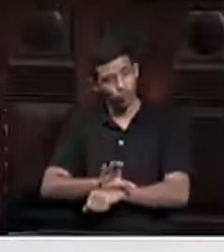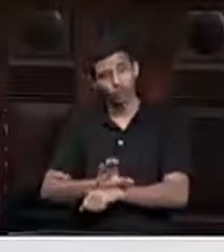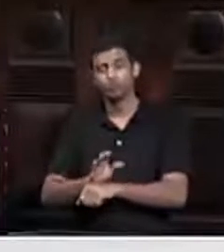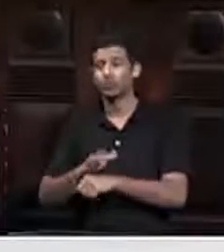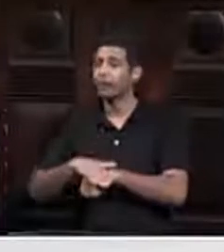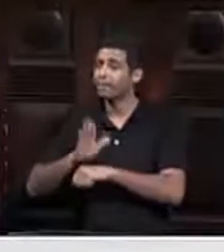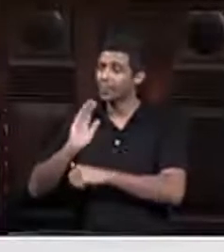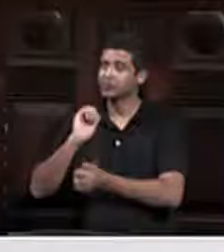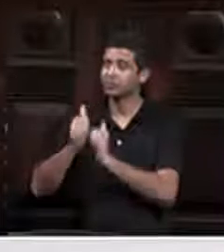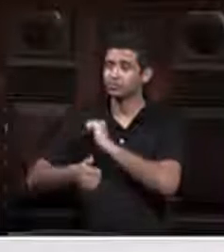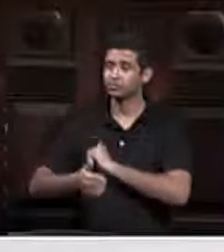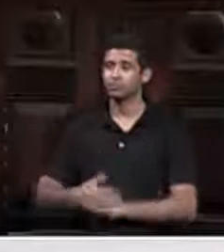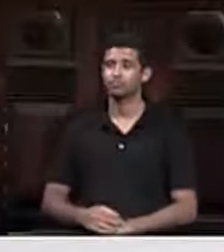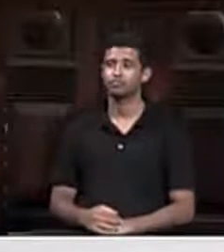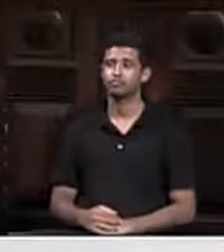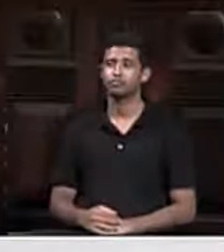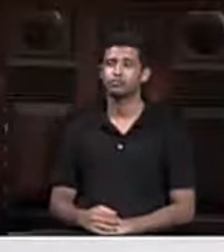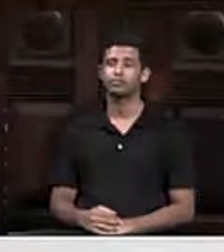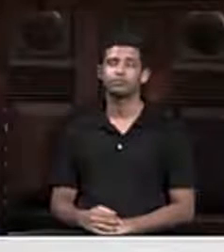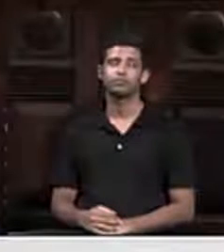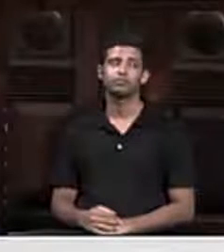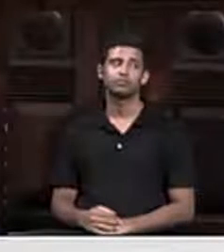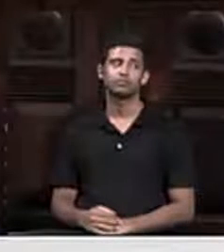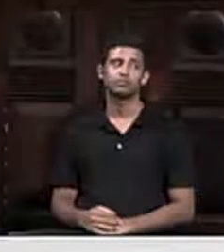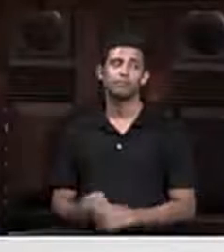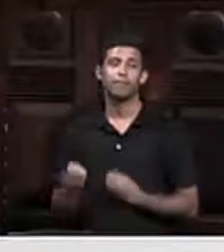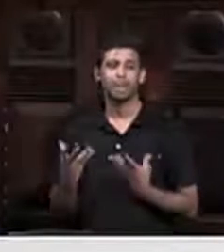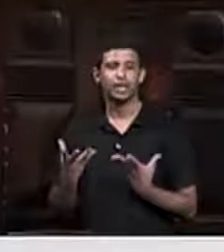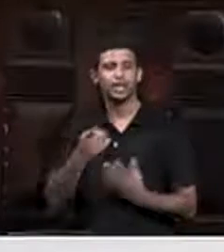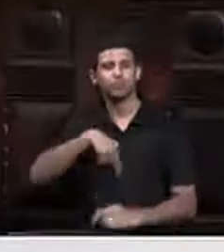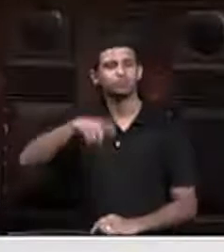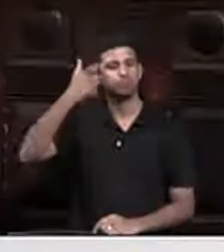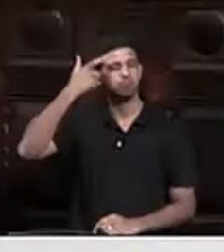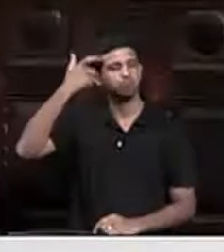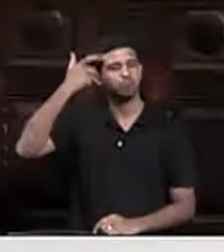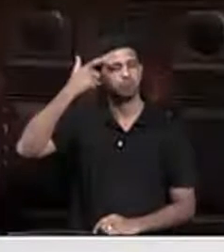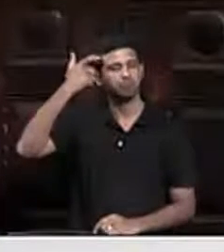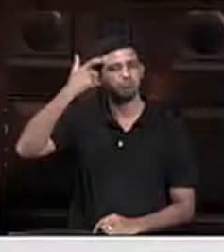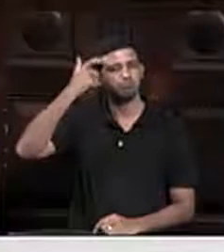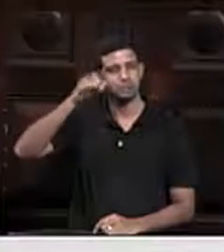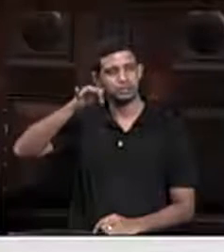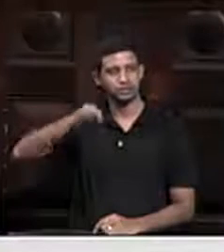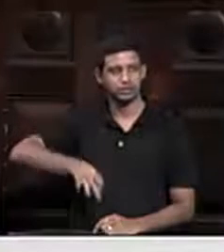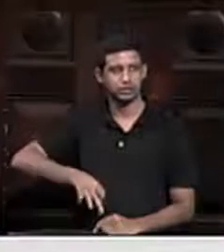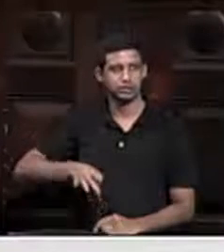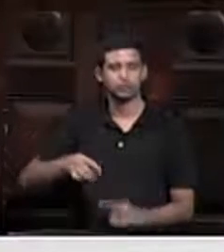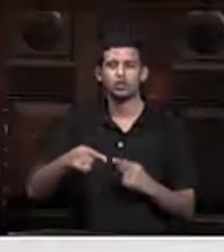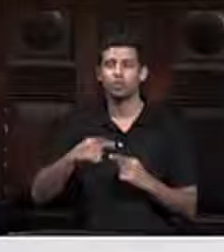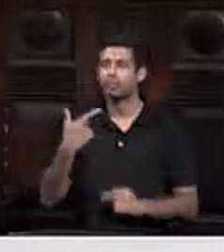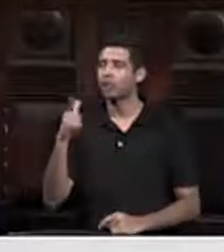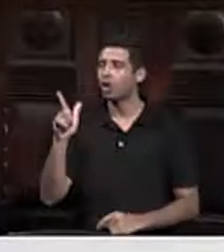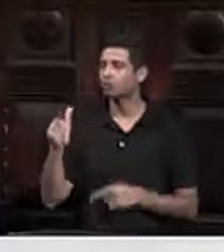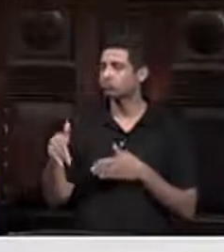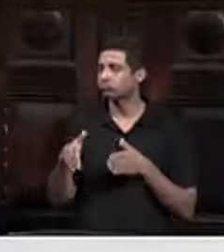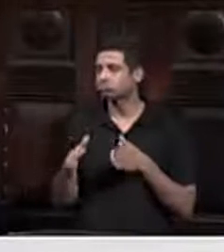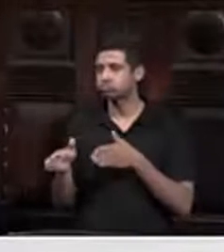esporte, para que a nossa juventude tenha uma perspectiva de um outro caminho.